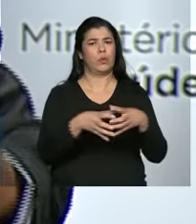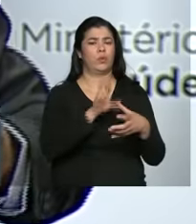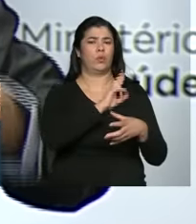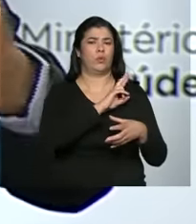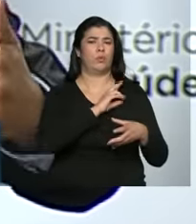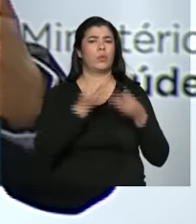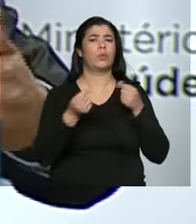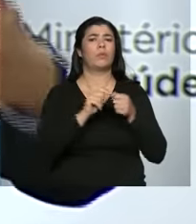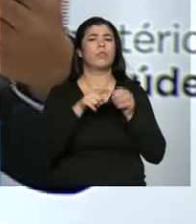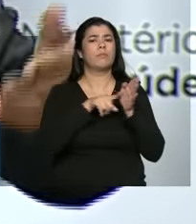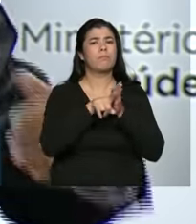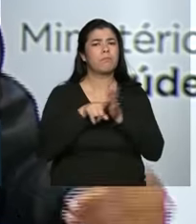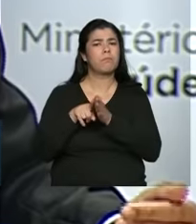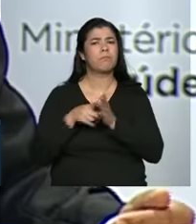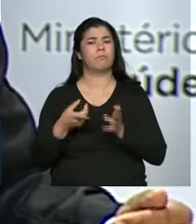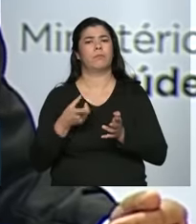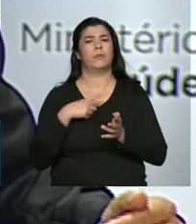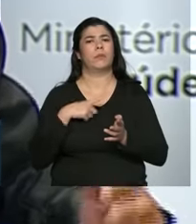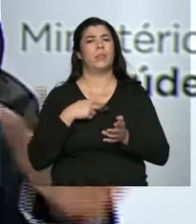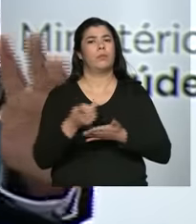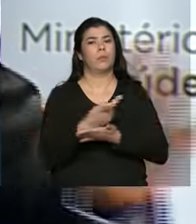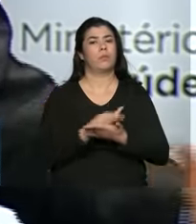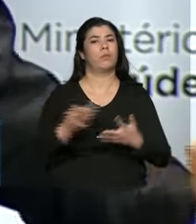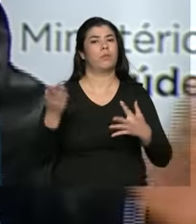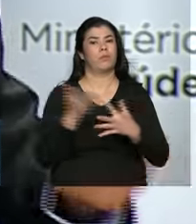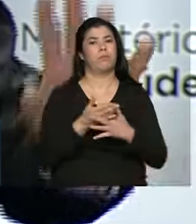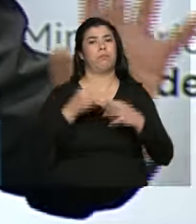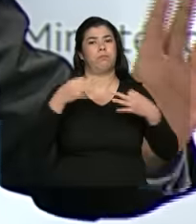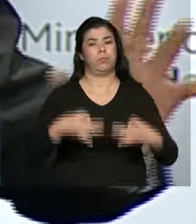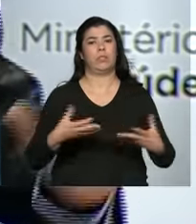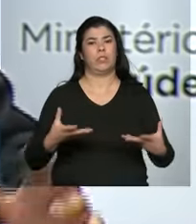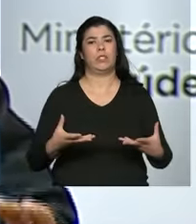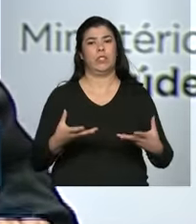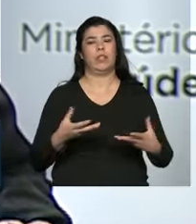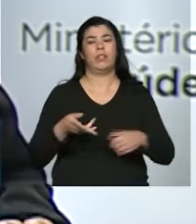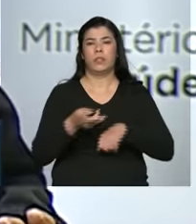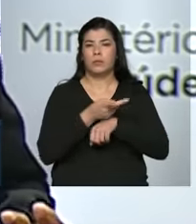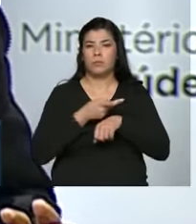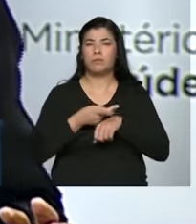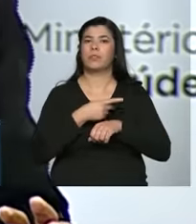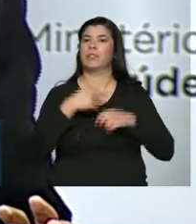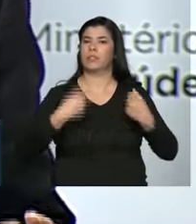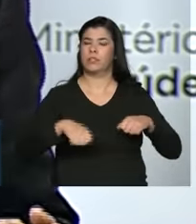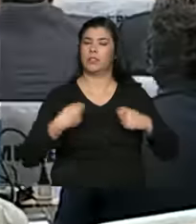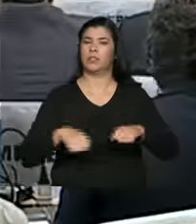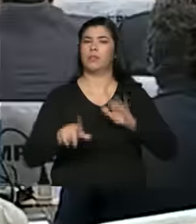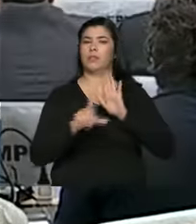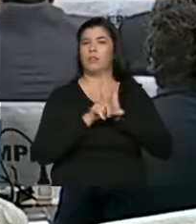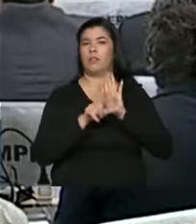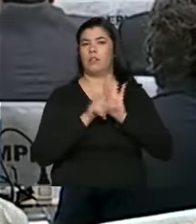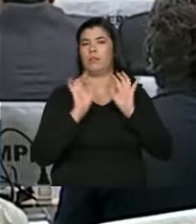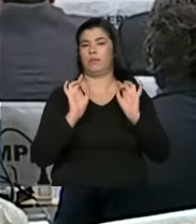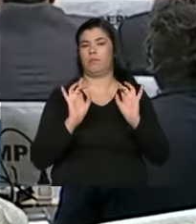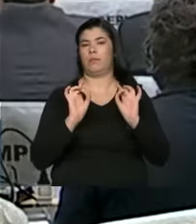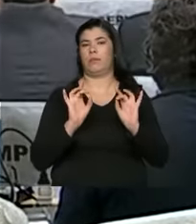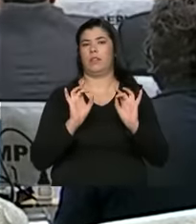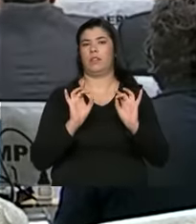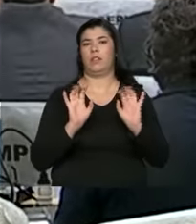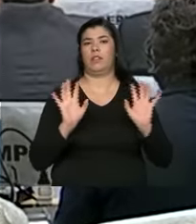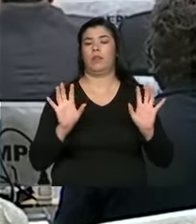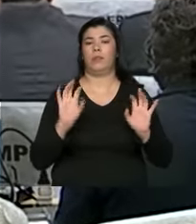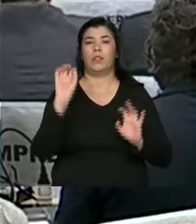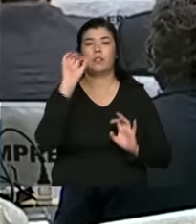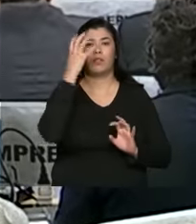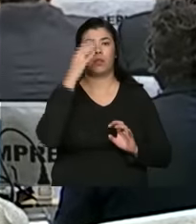investigação de se apurar e buscar efetiva punição por isso a busca de uma legislação específica só para te lembrar uma coisa por definição os